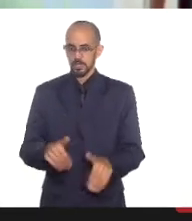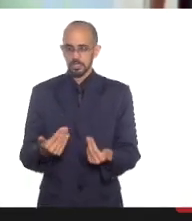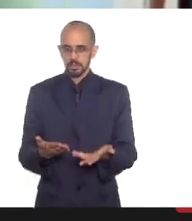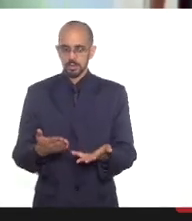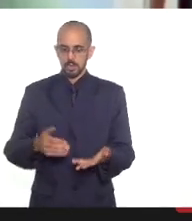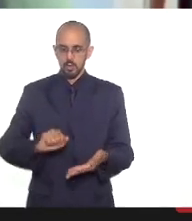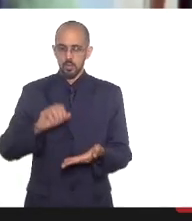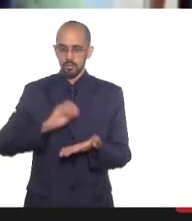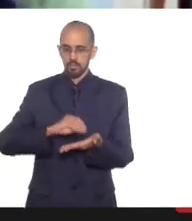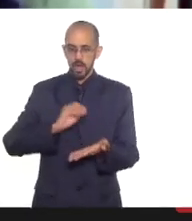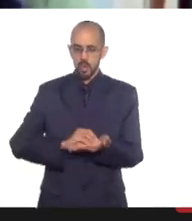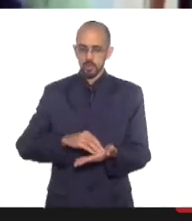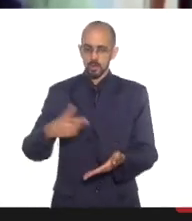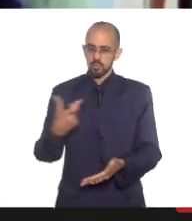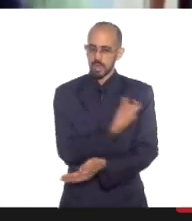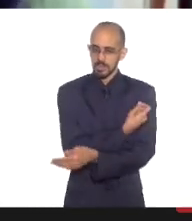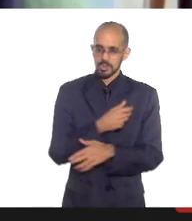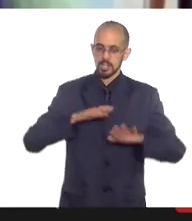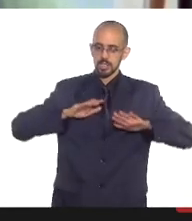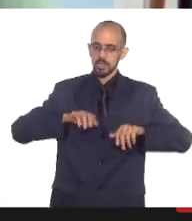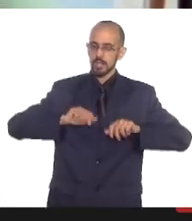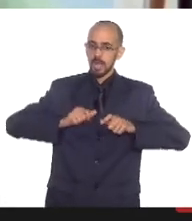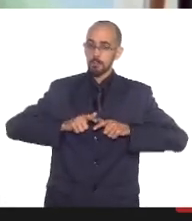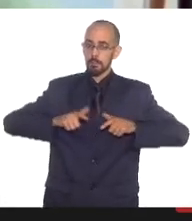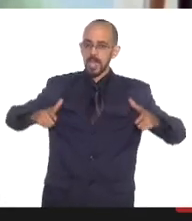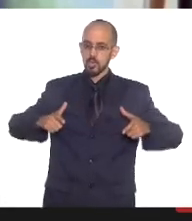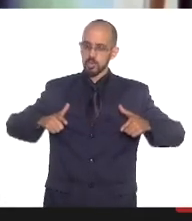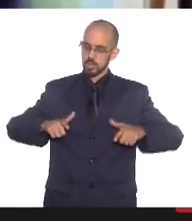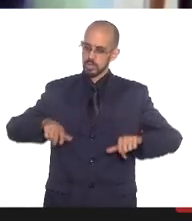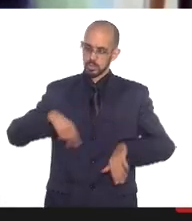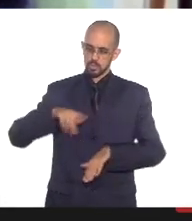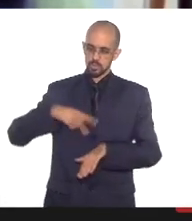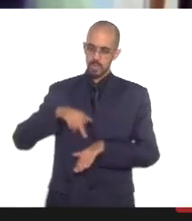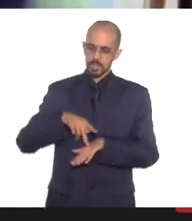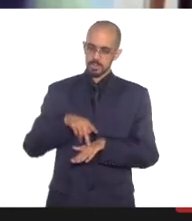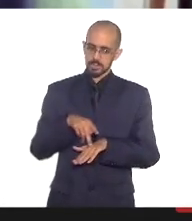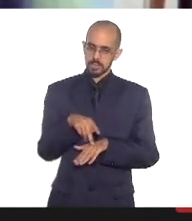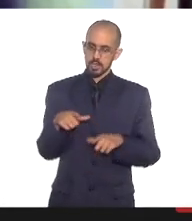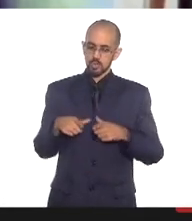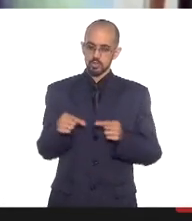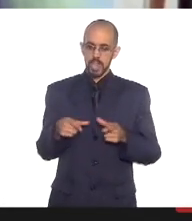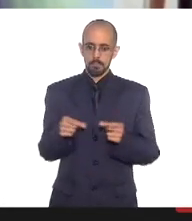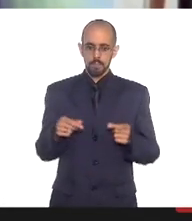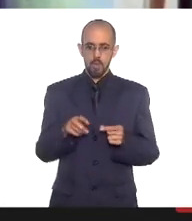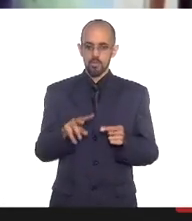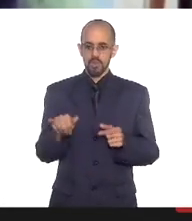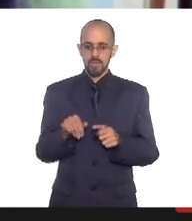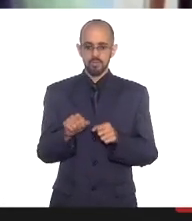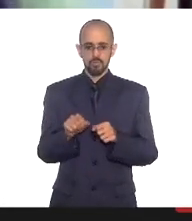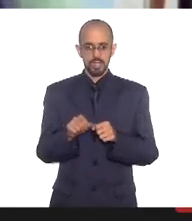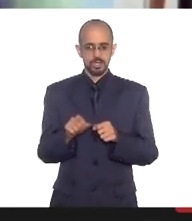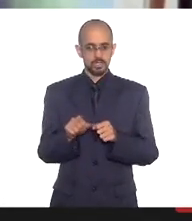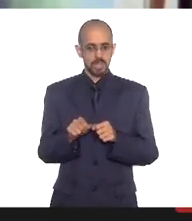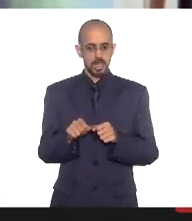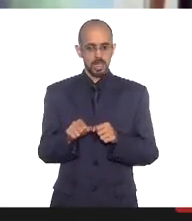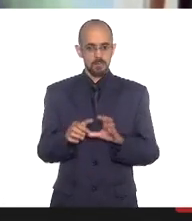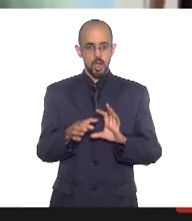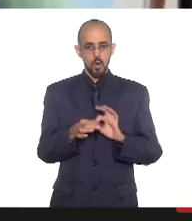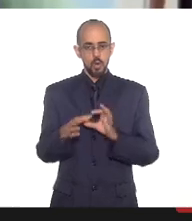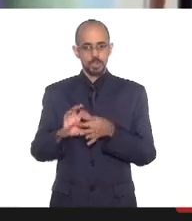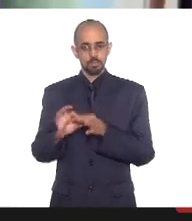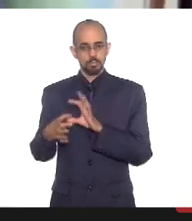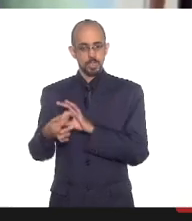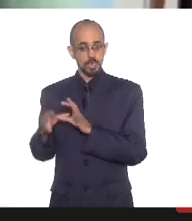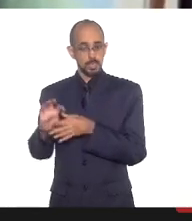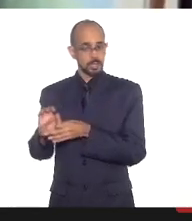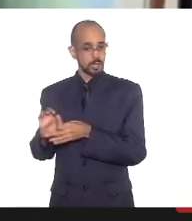te falta o vacina na maioria absoluta dos países o Japão vai fazer Olimpíadas em julho não vacilou Vinte por cento da população ainda